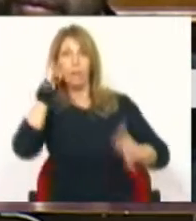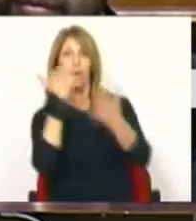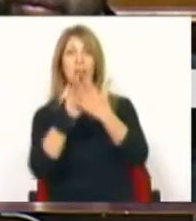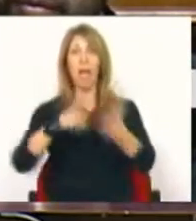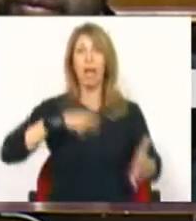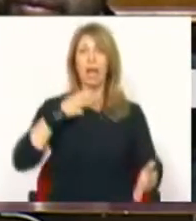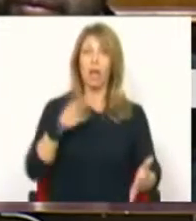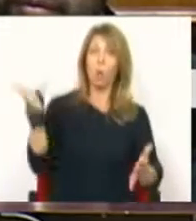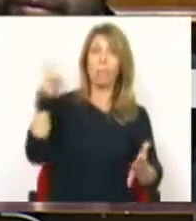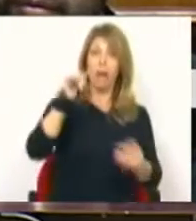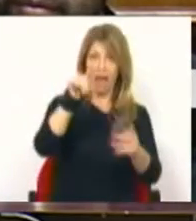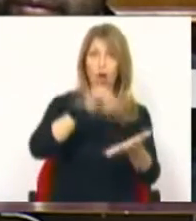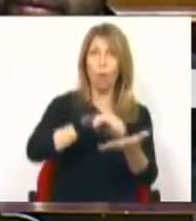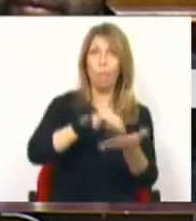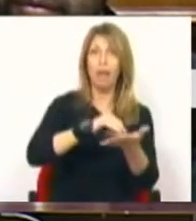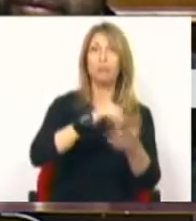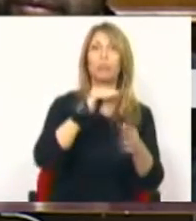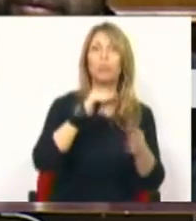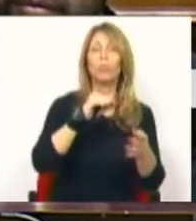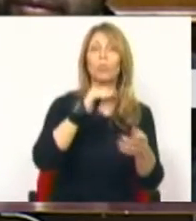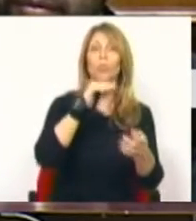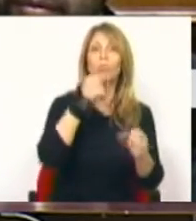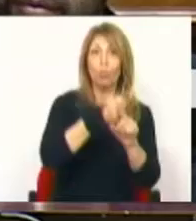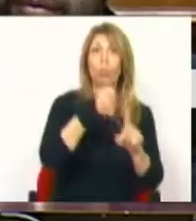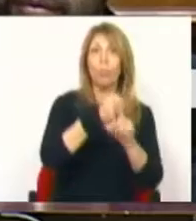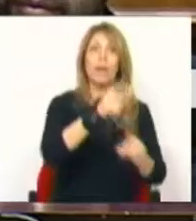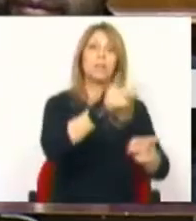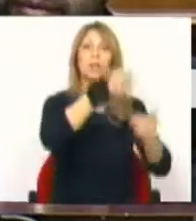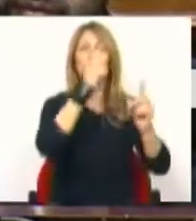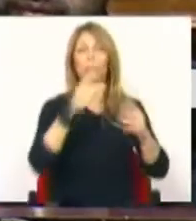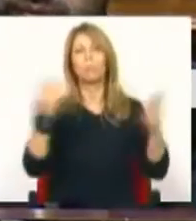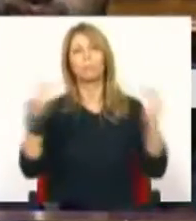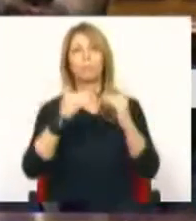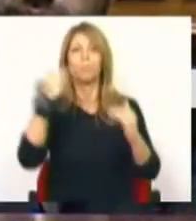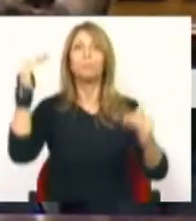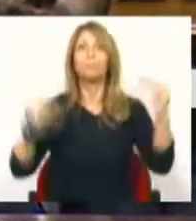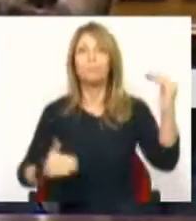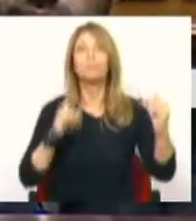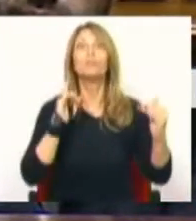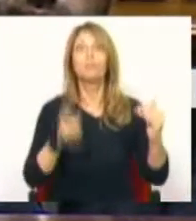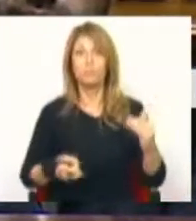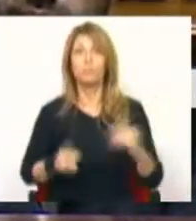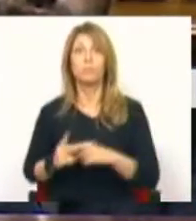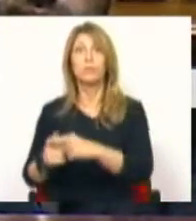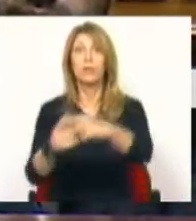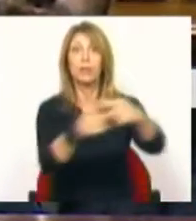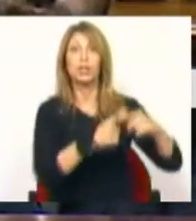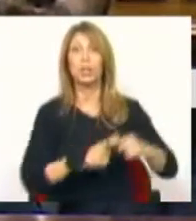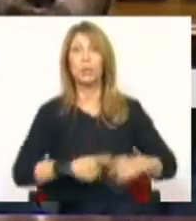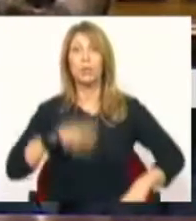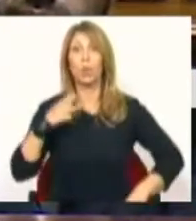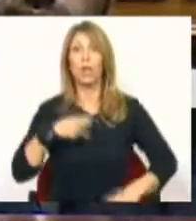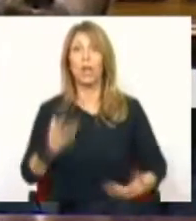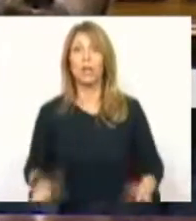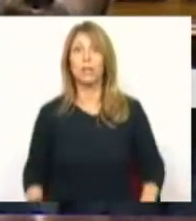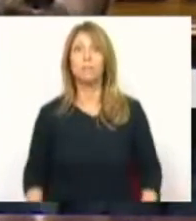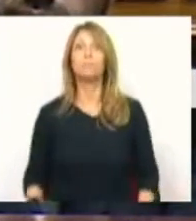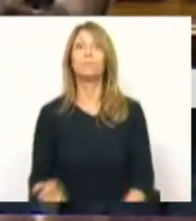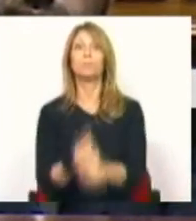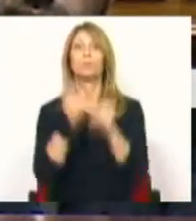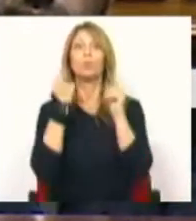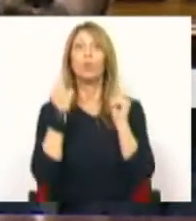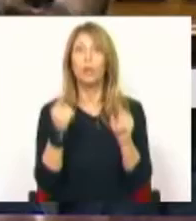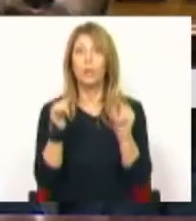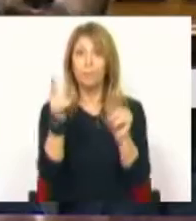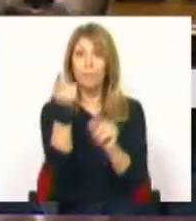a pobreza eo deputado a questão das desigualdades é uma questão de desigualdade na distribuição da riqueza porque é o dinheiro daquela empresa